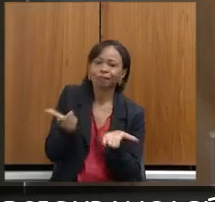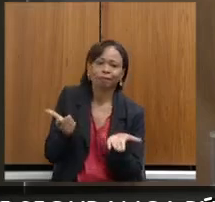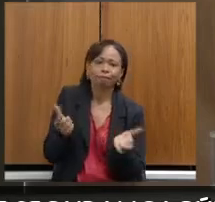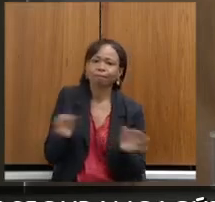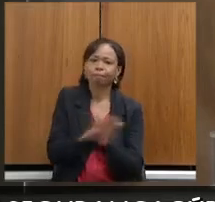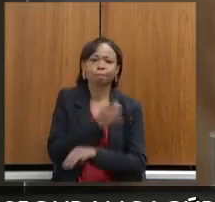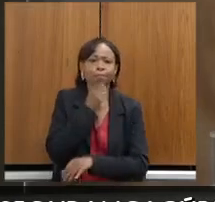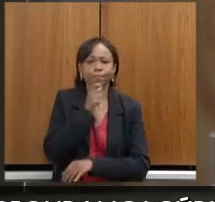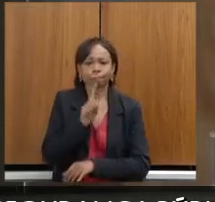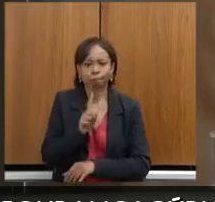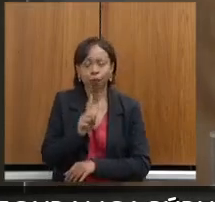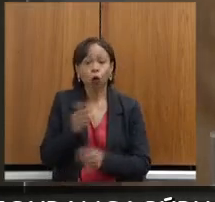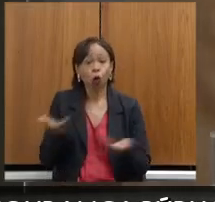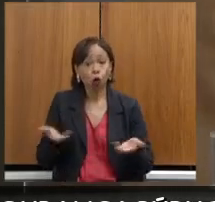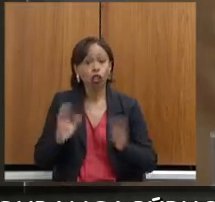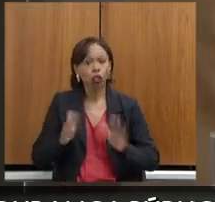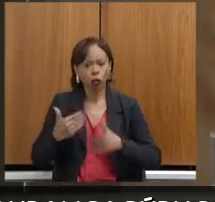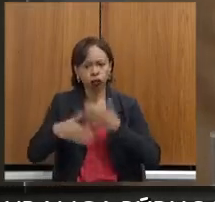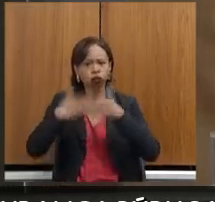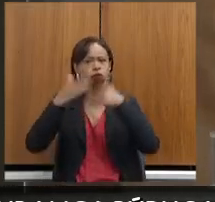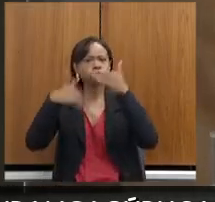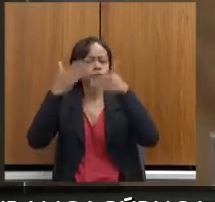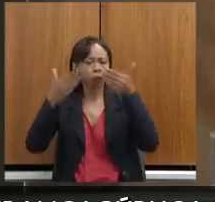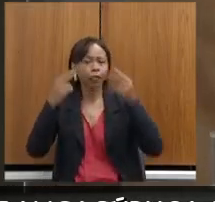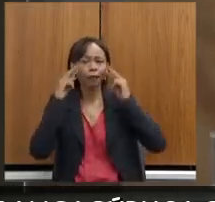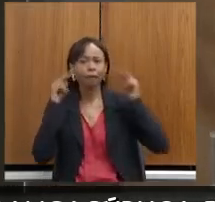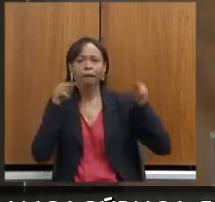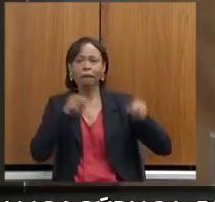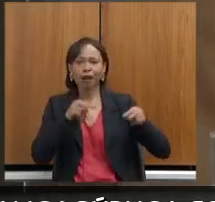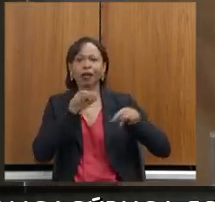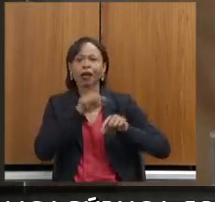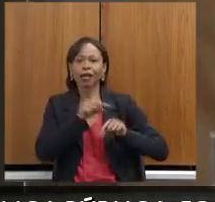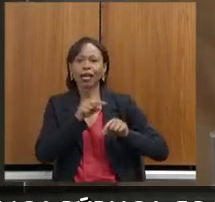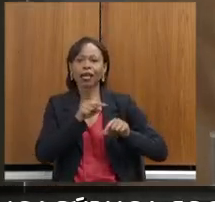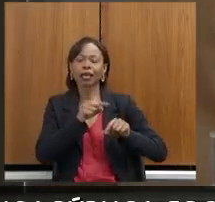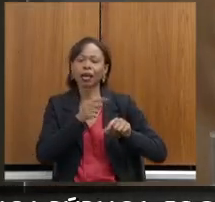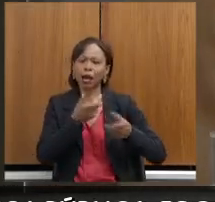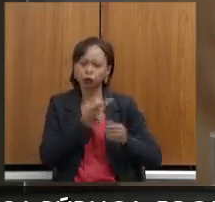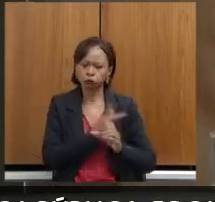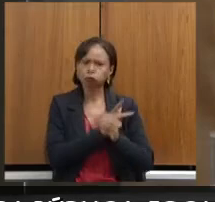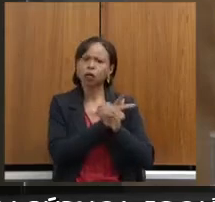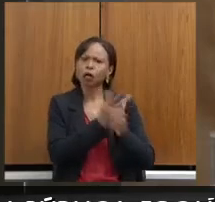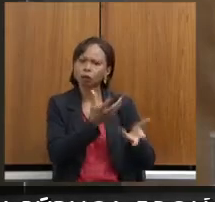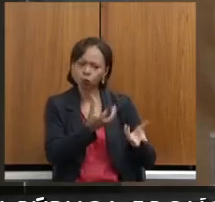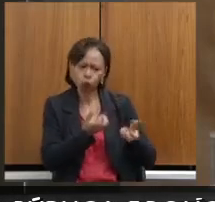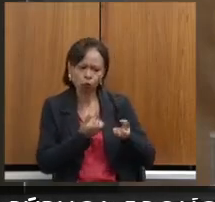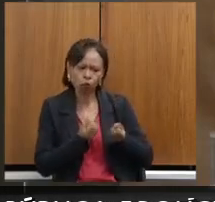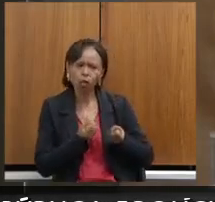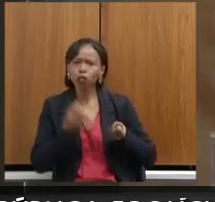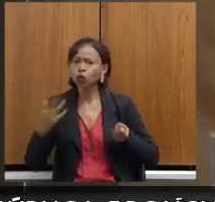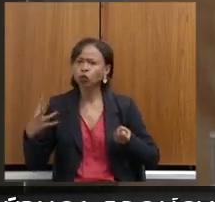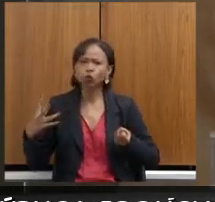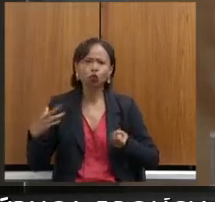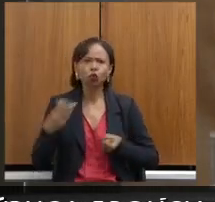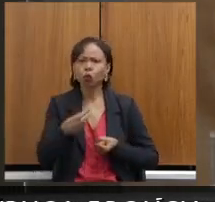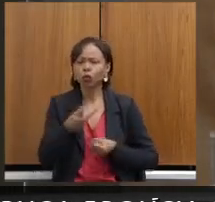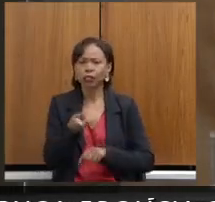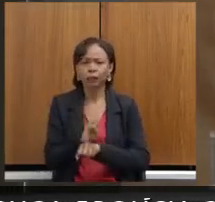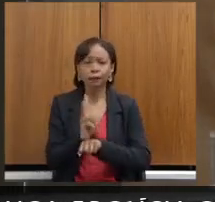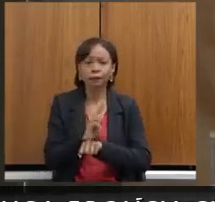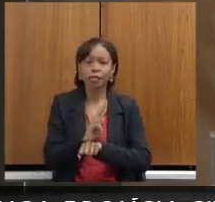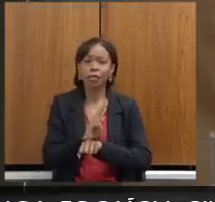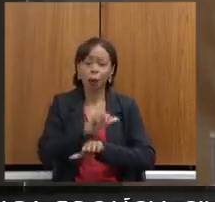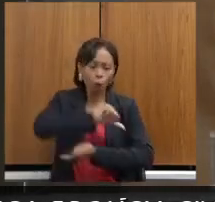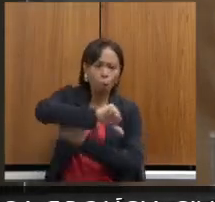esse já é um grande avanço hoje a gente vê essa acolhida né tanto de todo da chefia mudou o